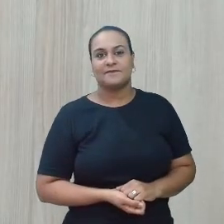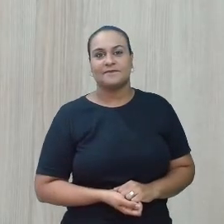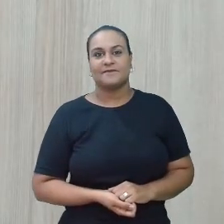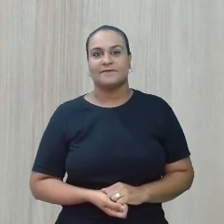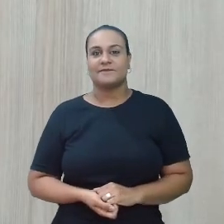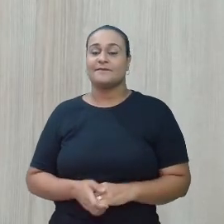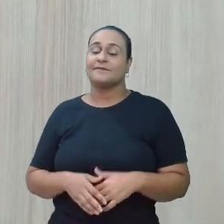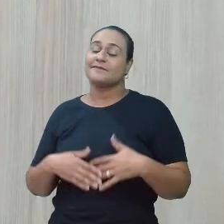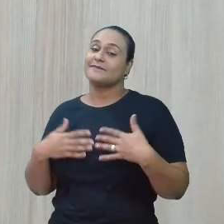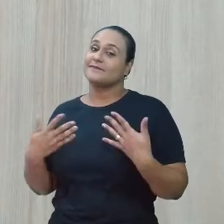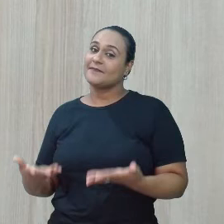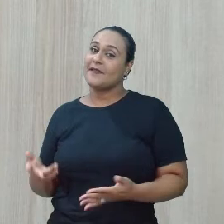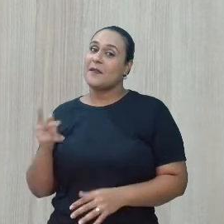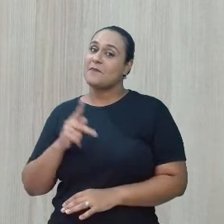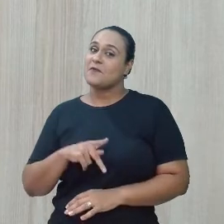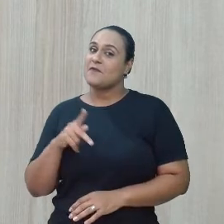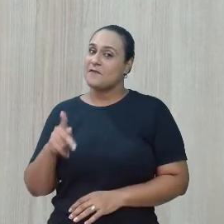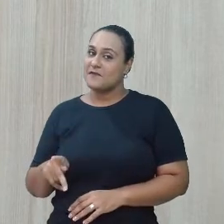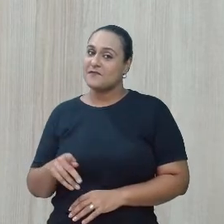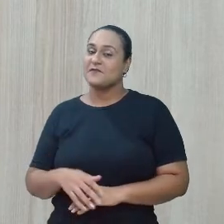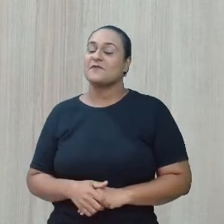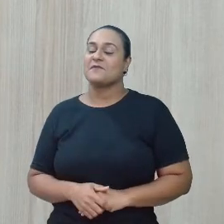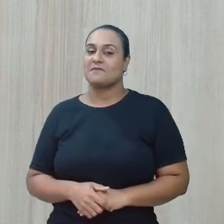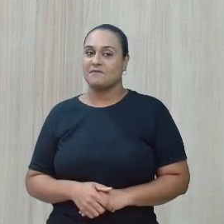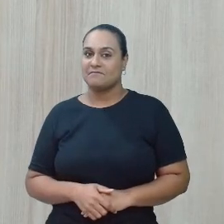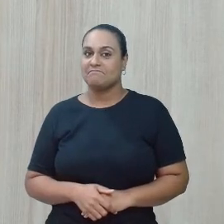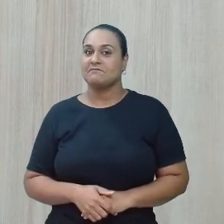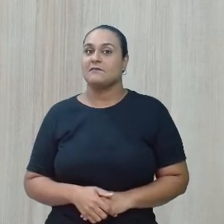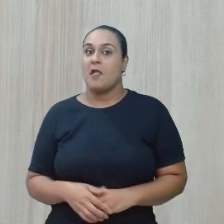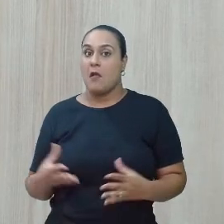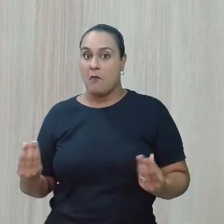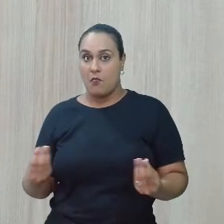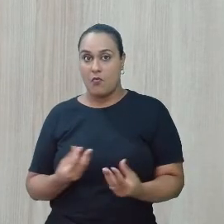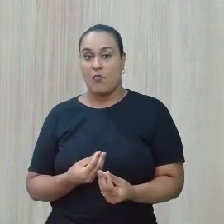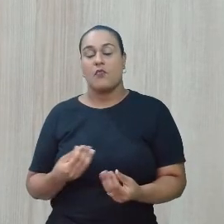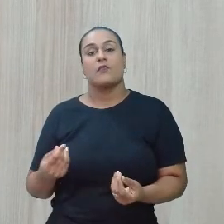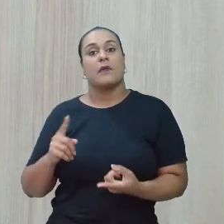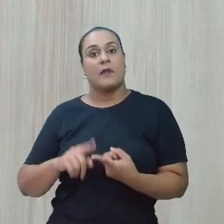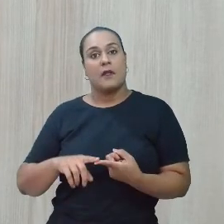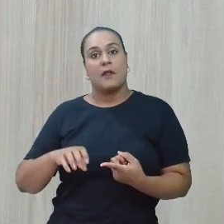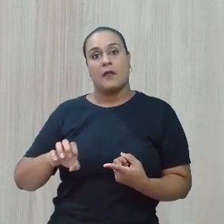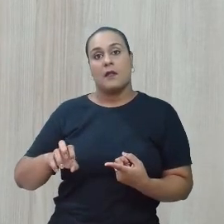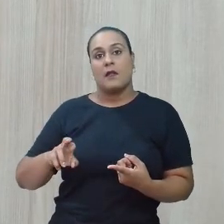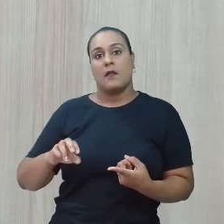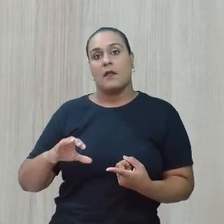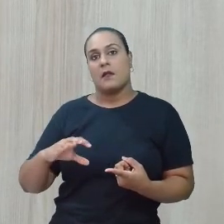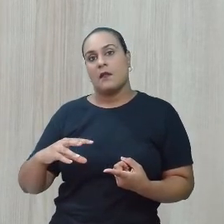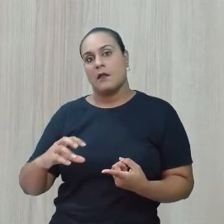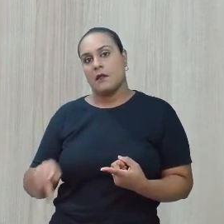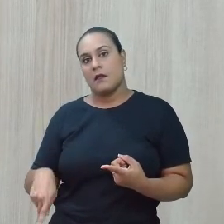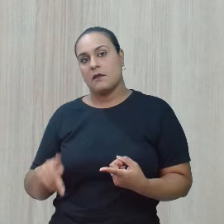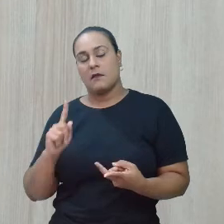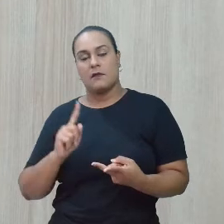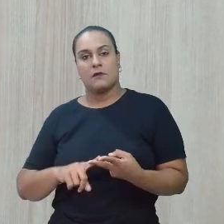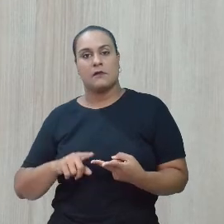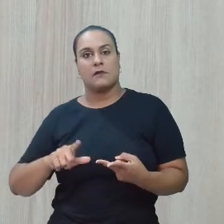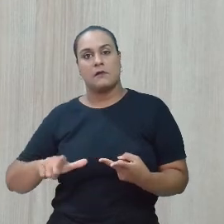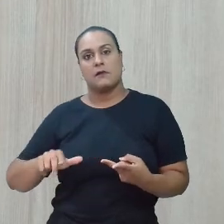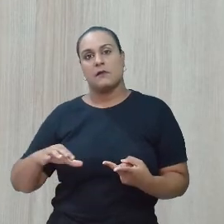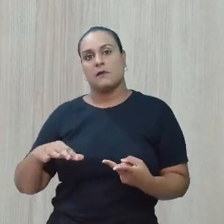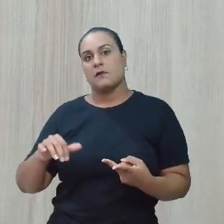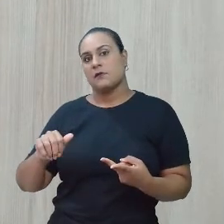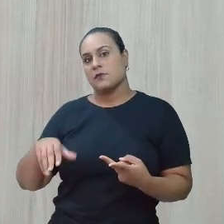Ah, professora Viviane, o chat está aqui bombando. Tem Eric, Maria, Luciano,